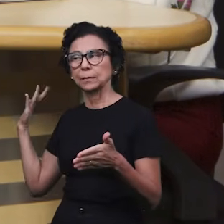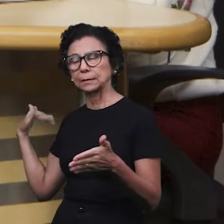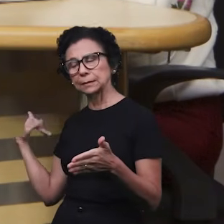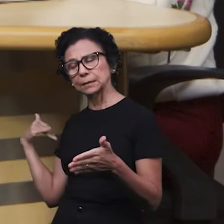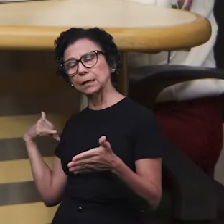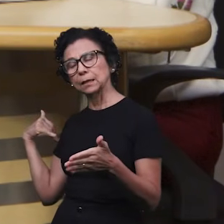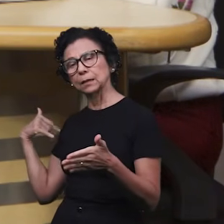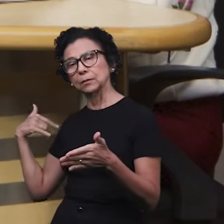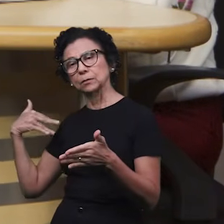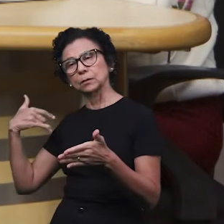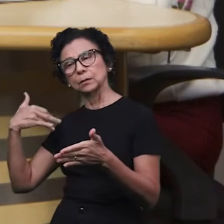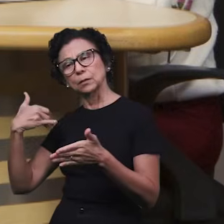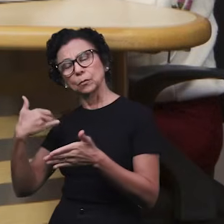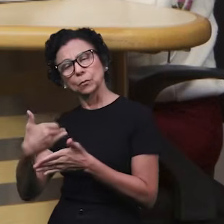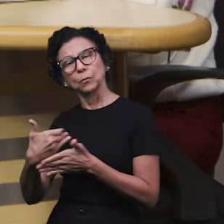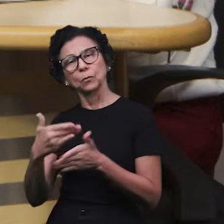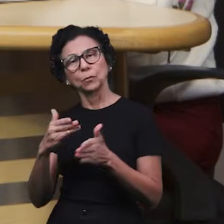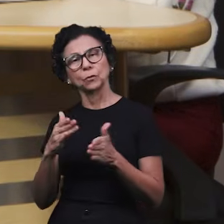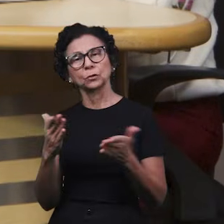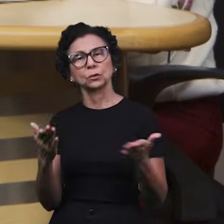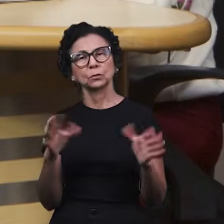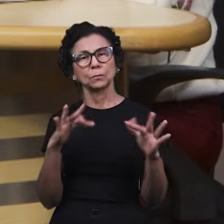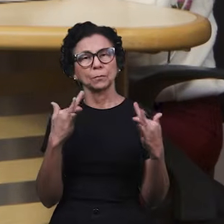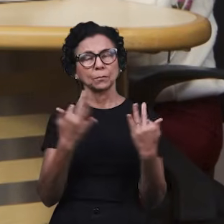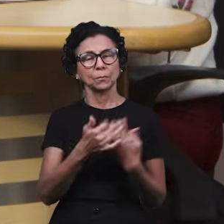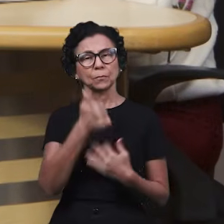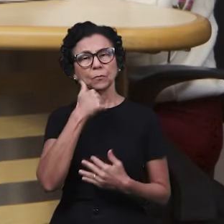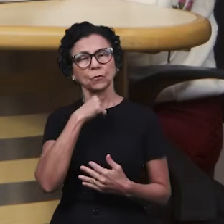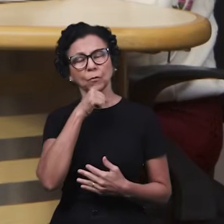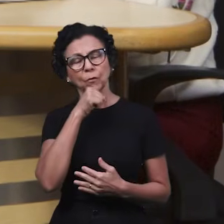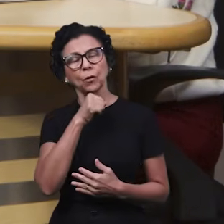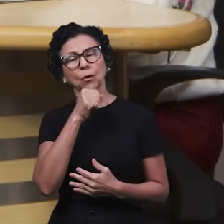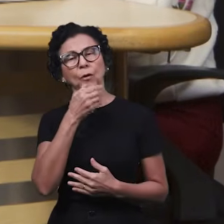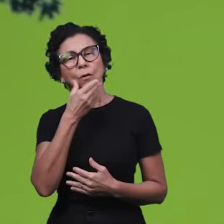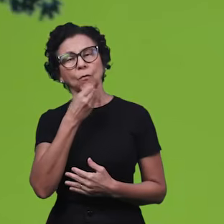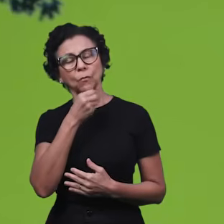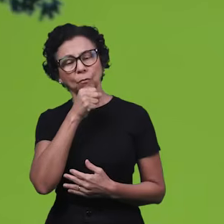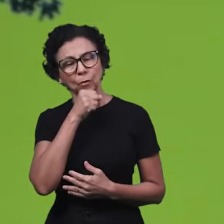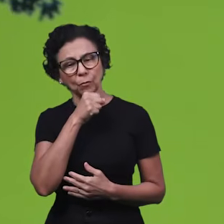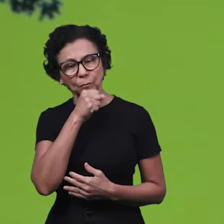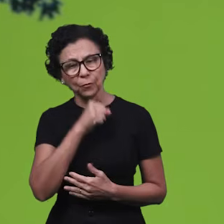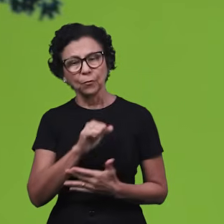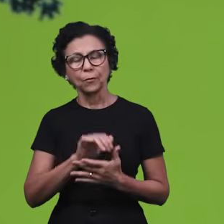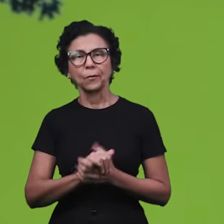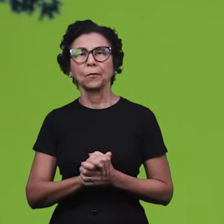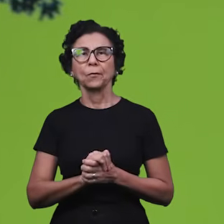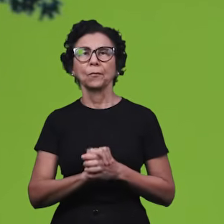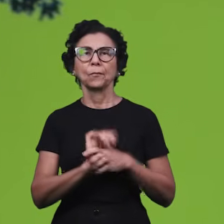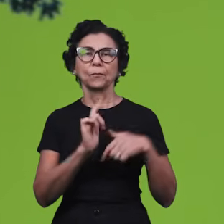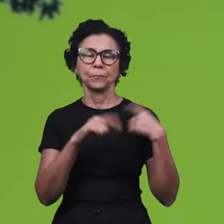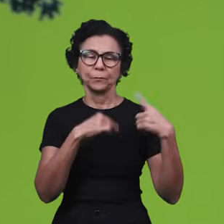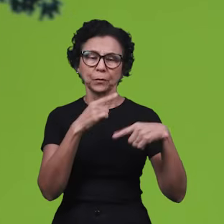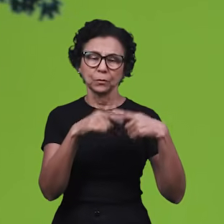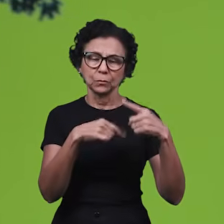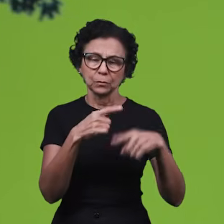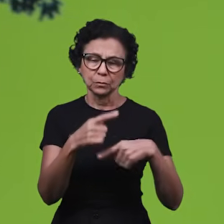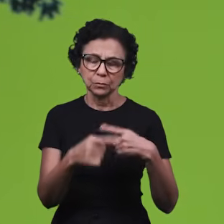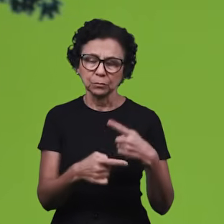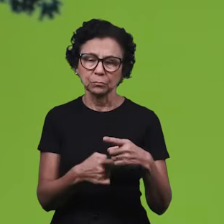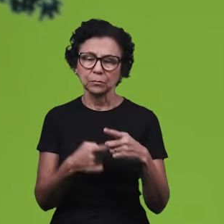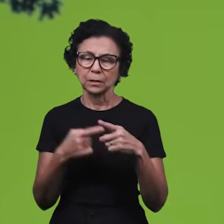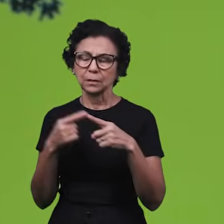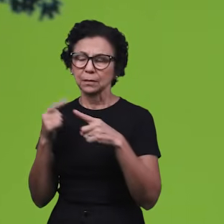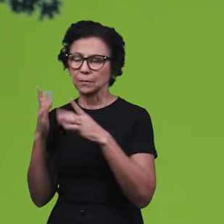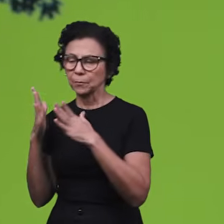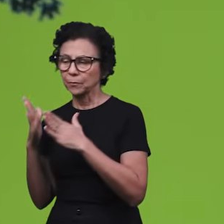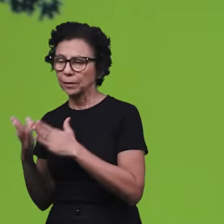conectando famílias, pais e filhos, avós, as crianças que ainda virão e trazendo